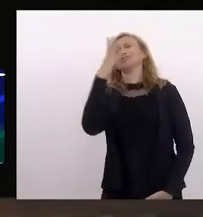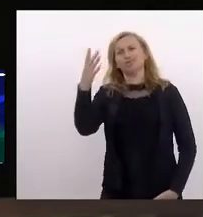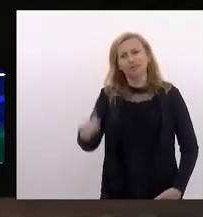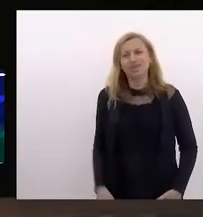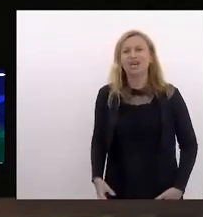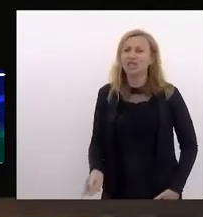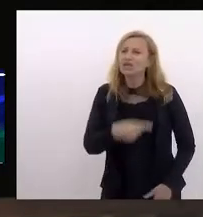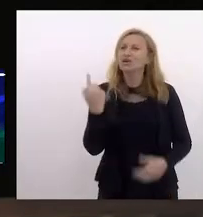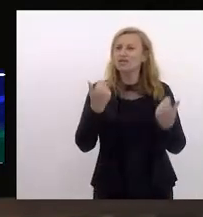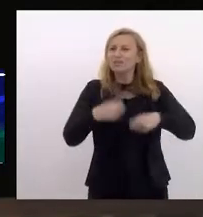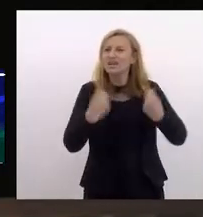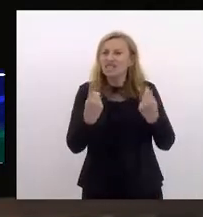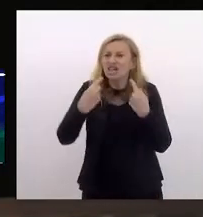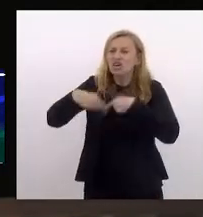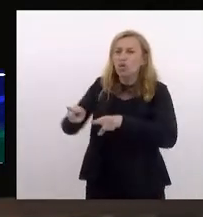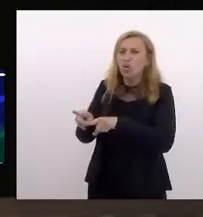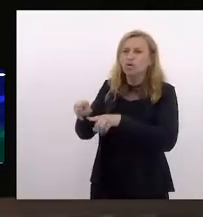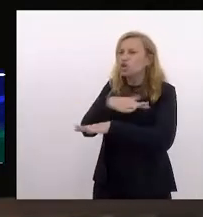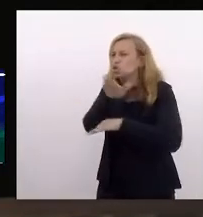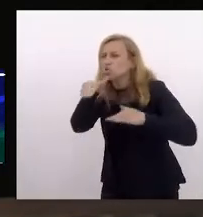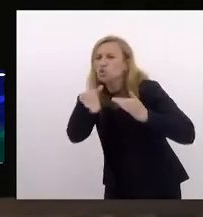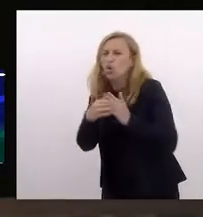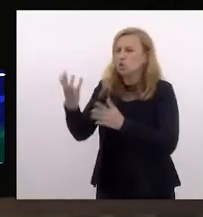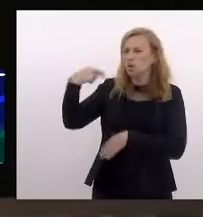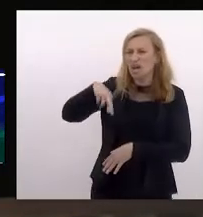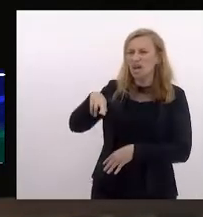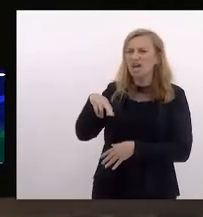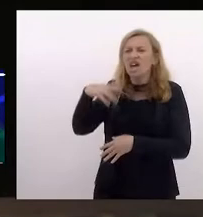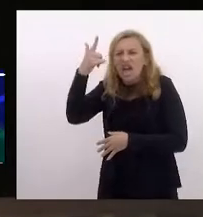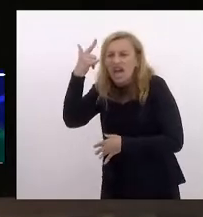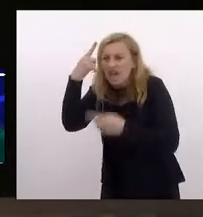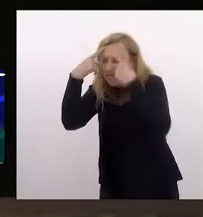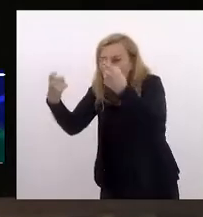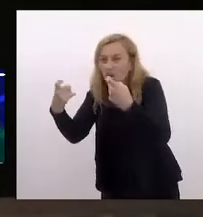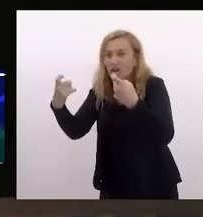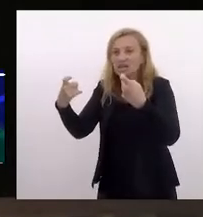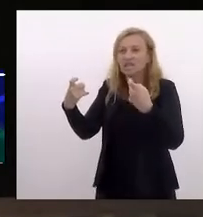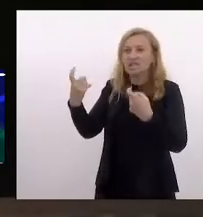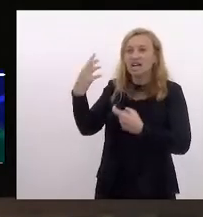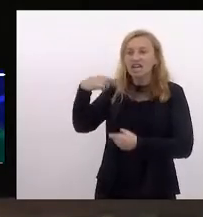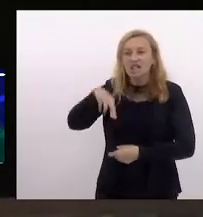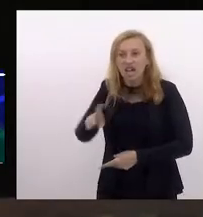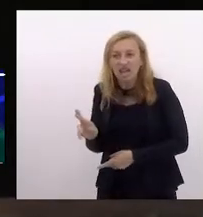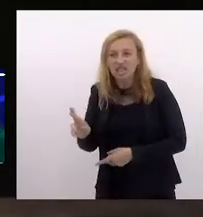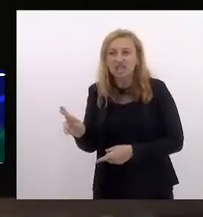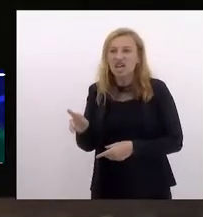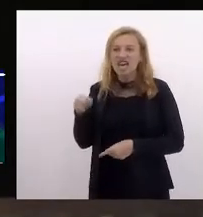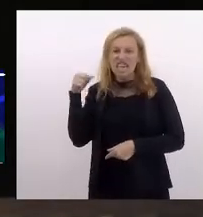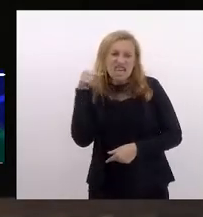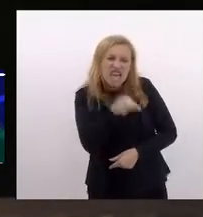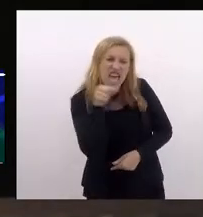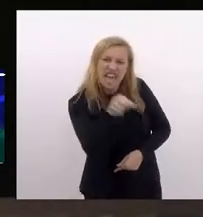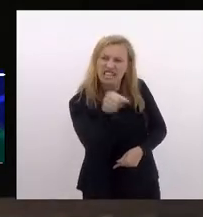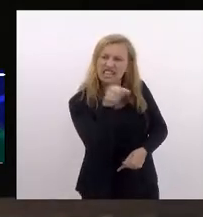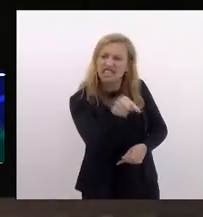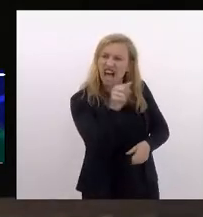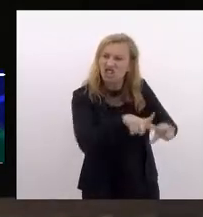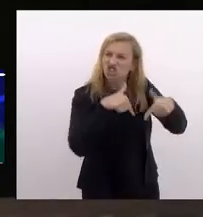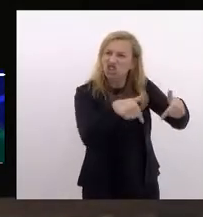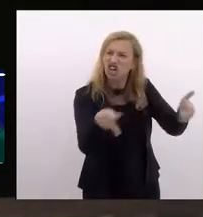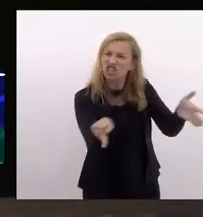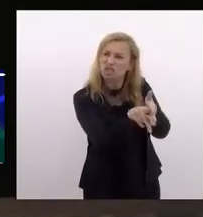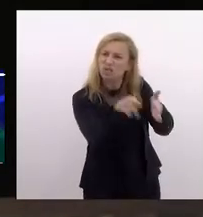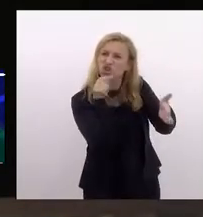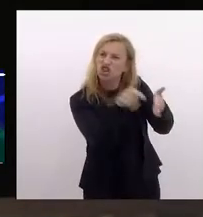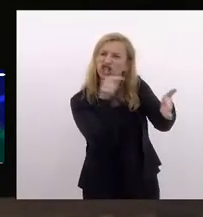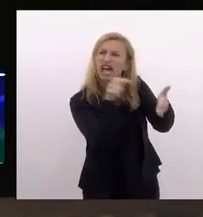nós precisamos combater todo e qualquer tipo de violência para composição da Thássia e esse ato através